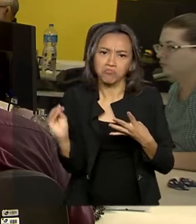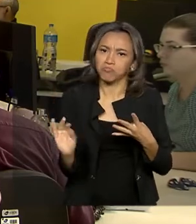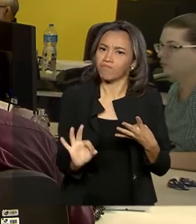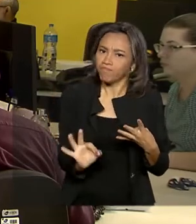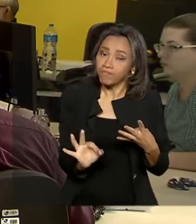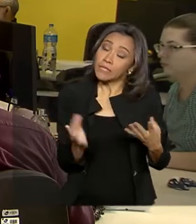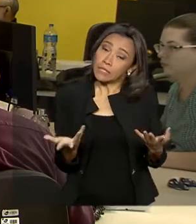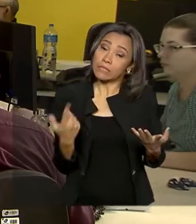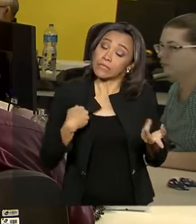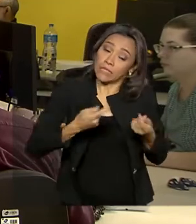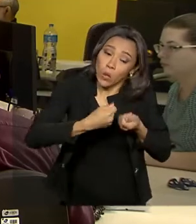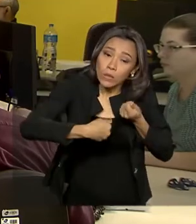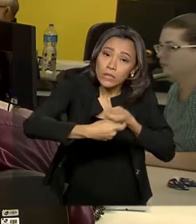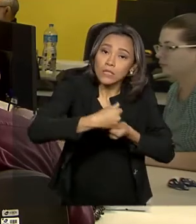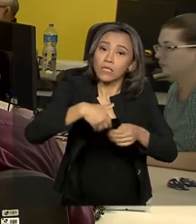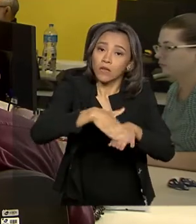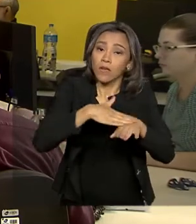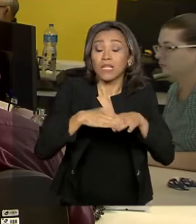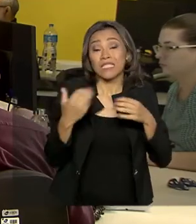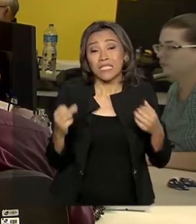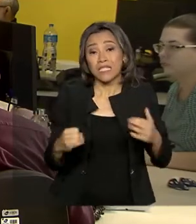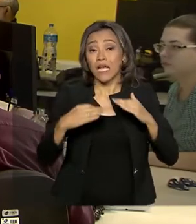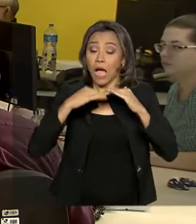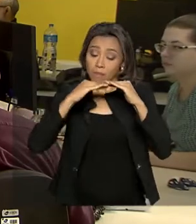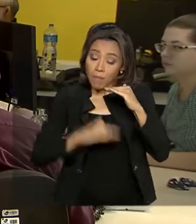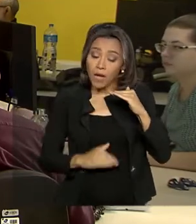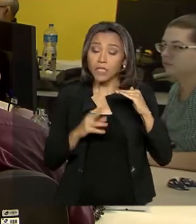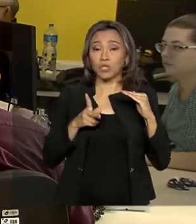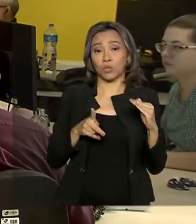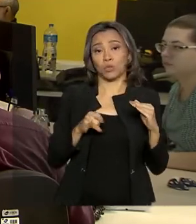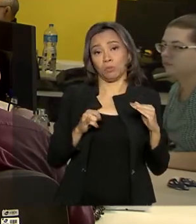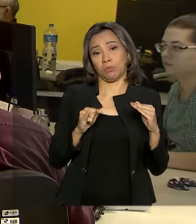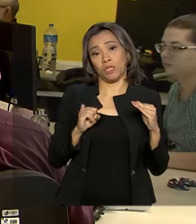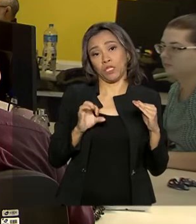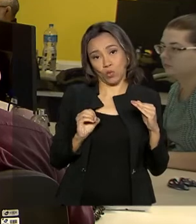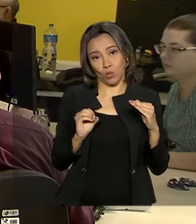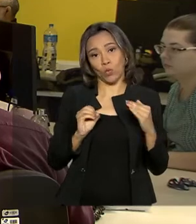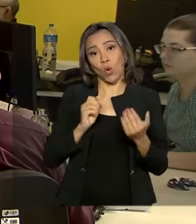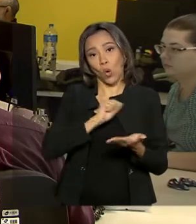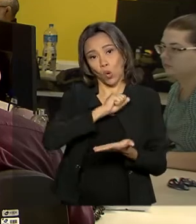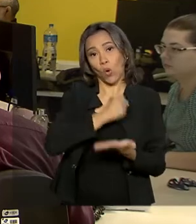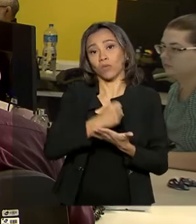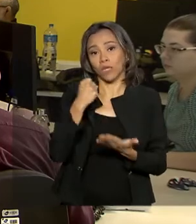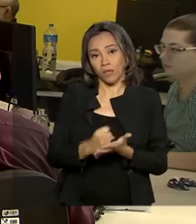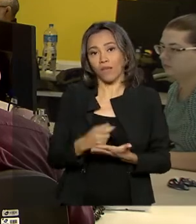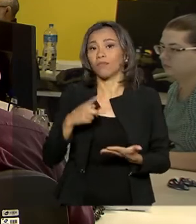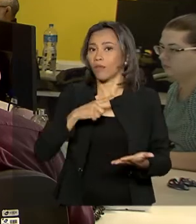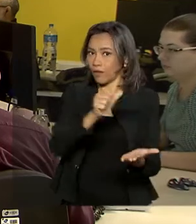embarcadores. Quem contratar abaixo do piso mínimo fica sujeito a multa, que pode passar de